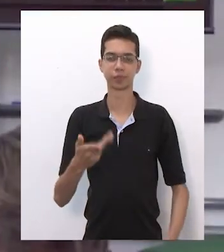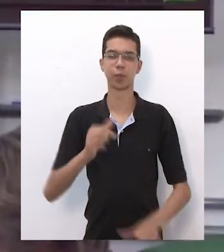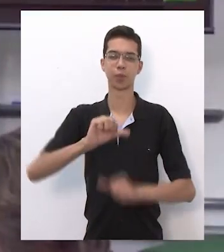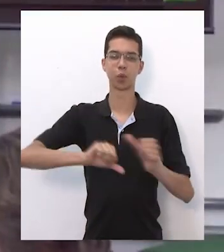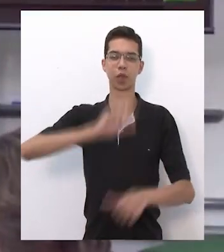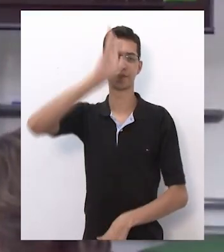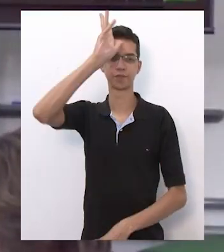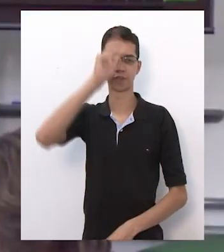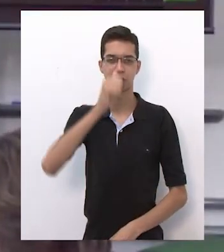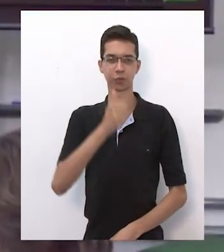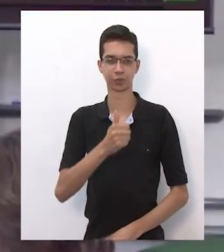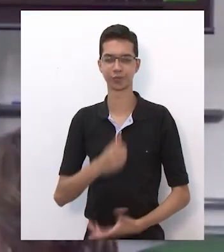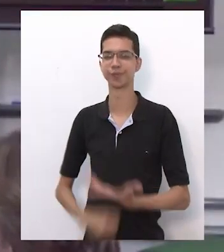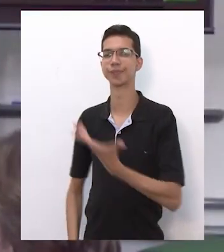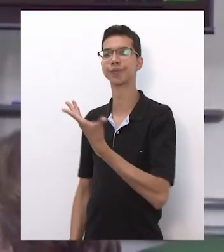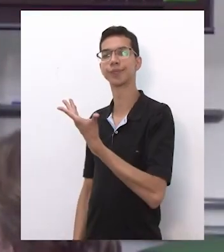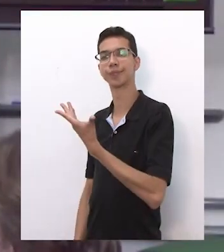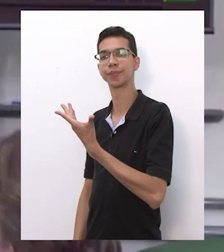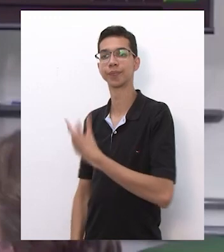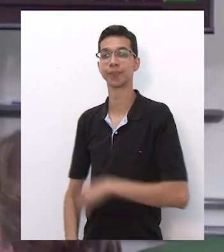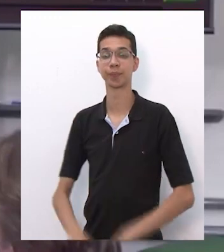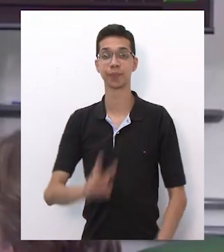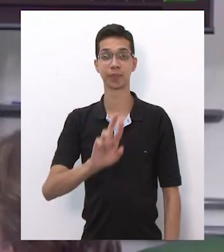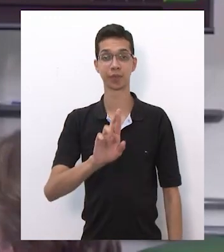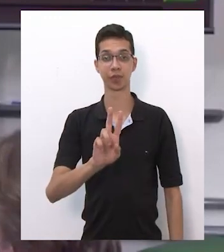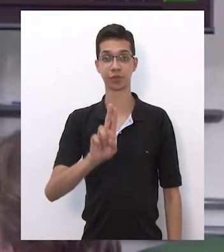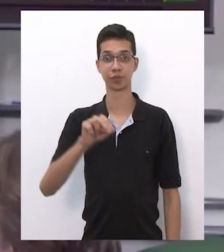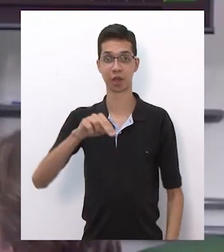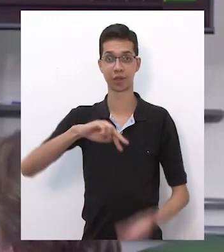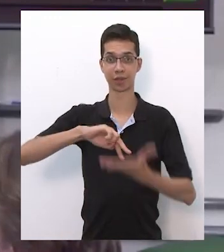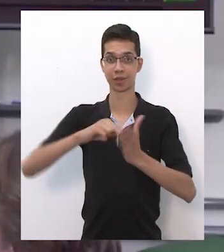está escrito run, vocês vão clicar em cima do run,